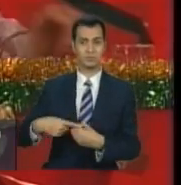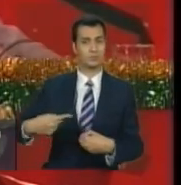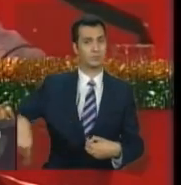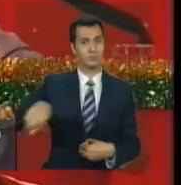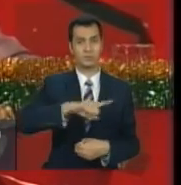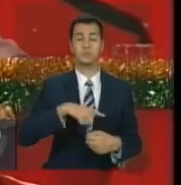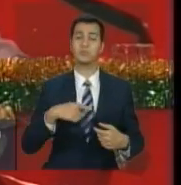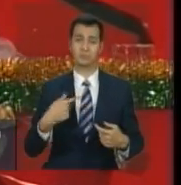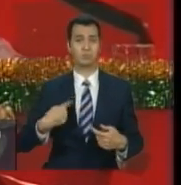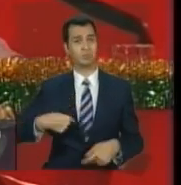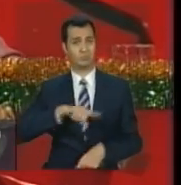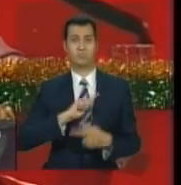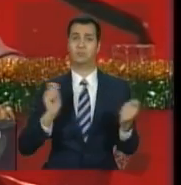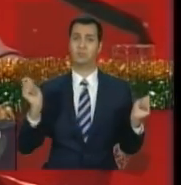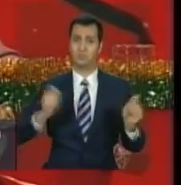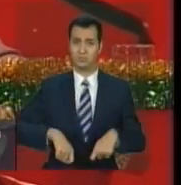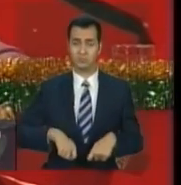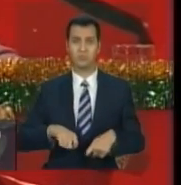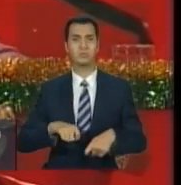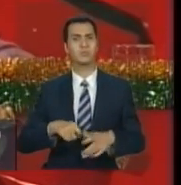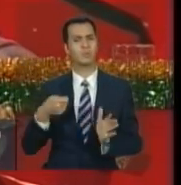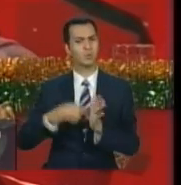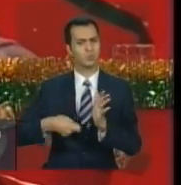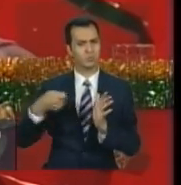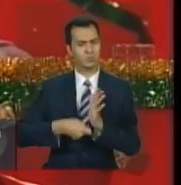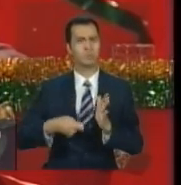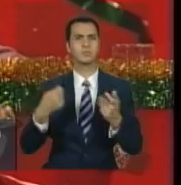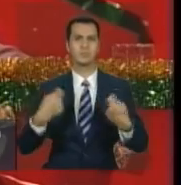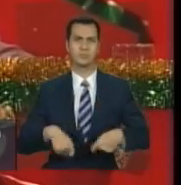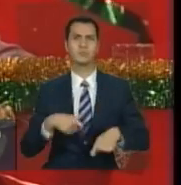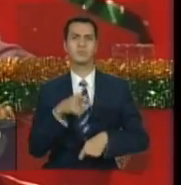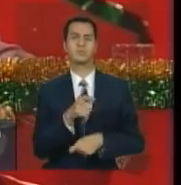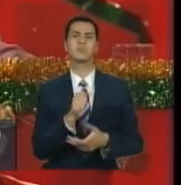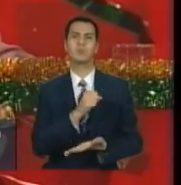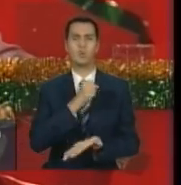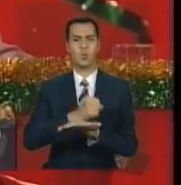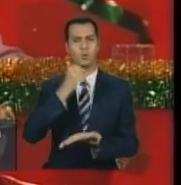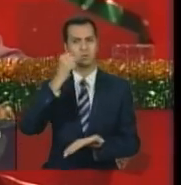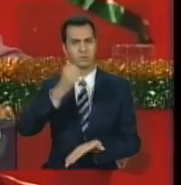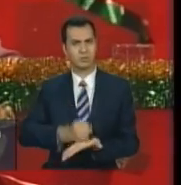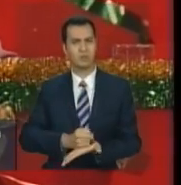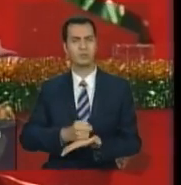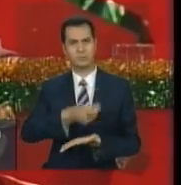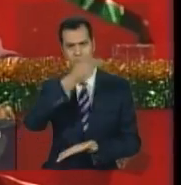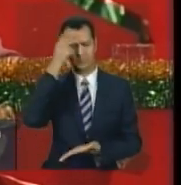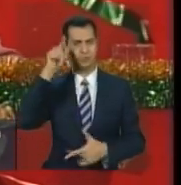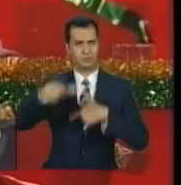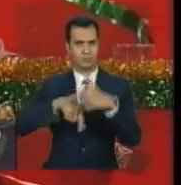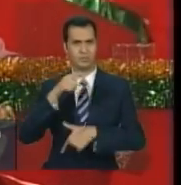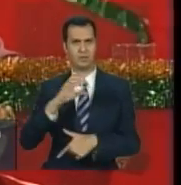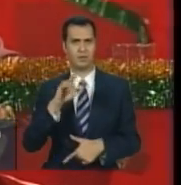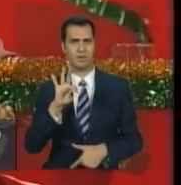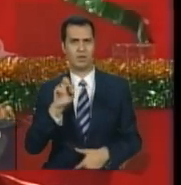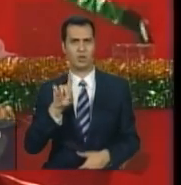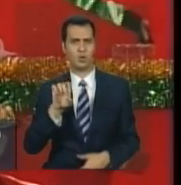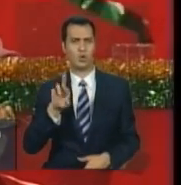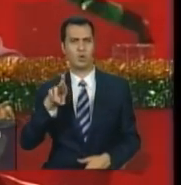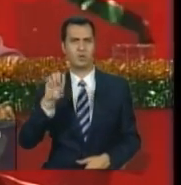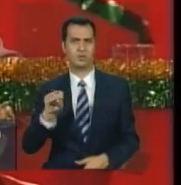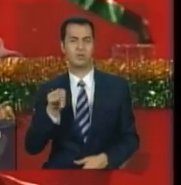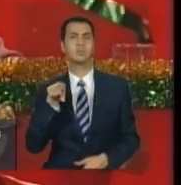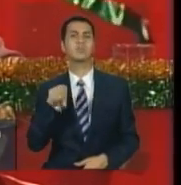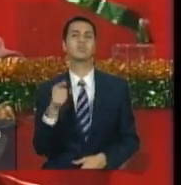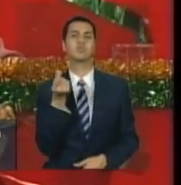nós exijamos a contratação de catadores para o uso daquela